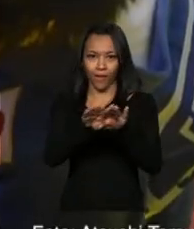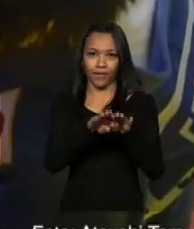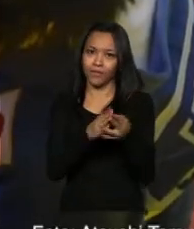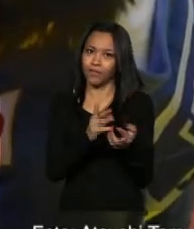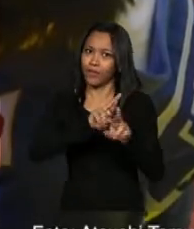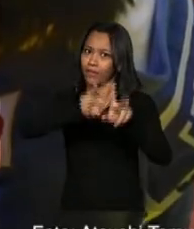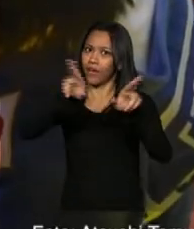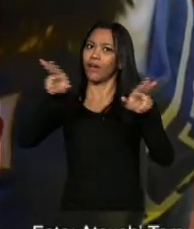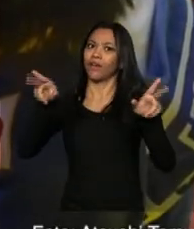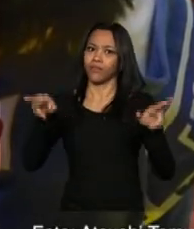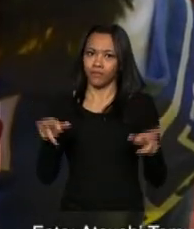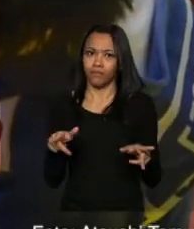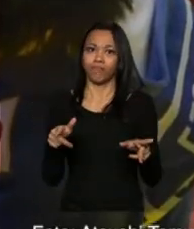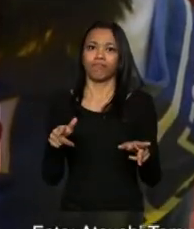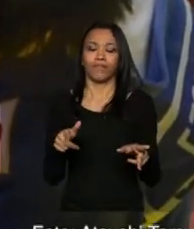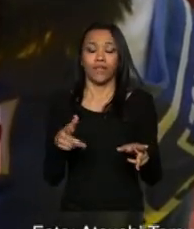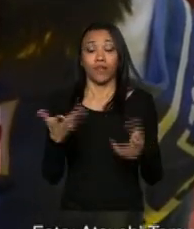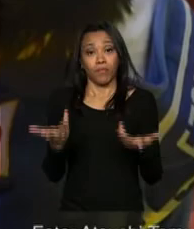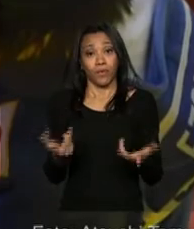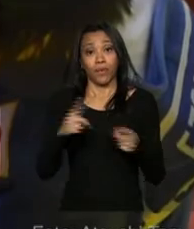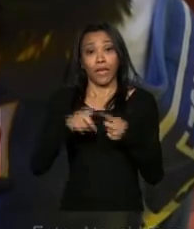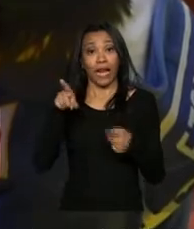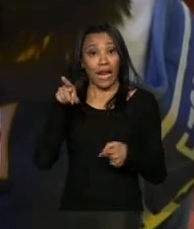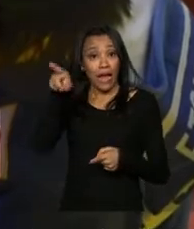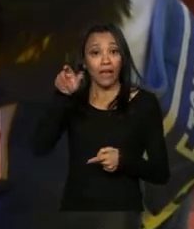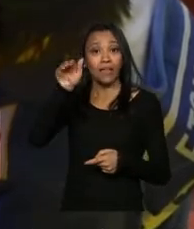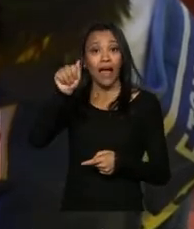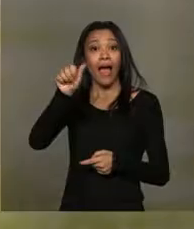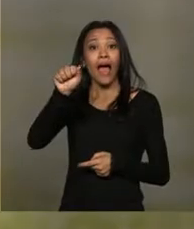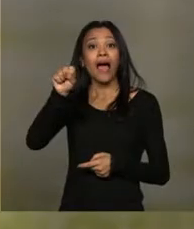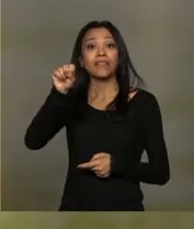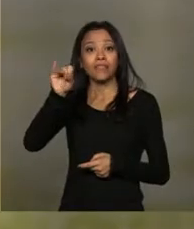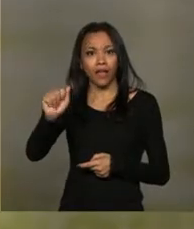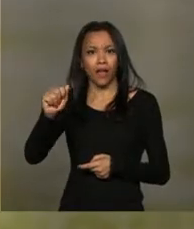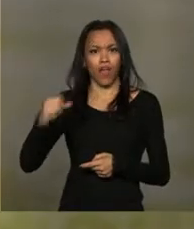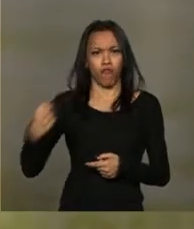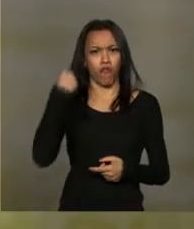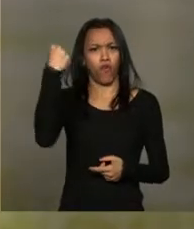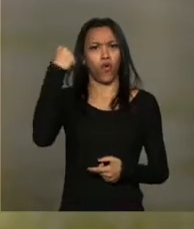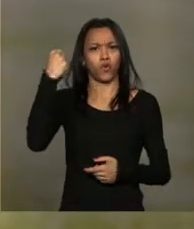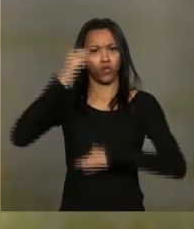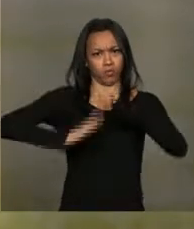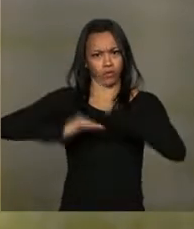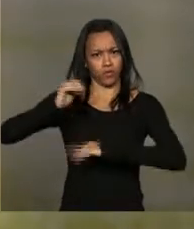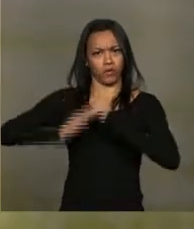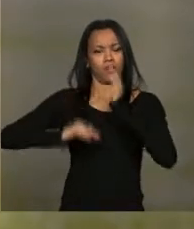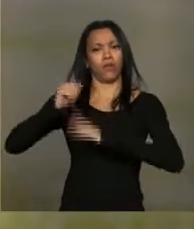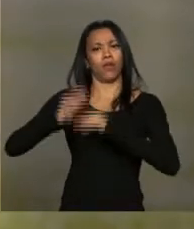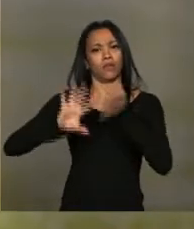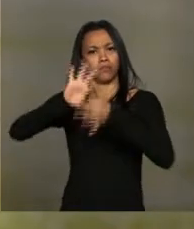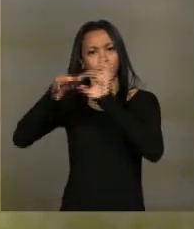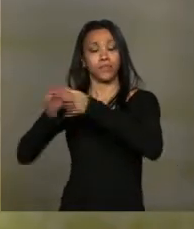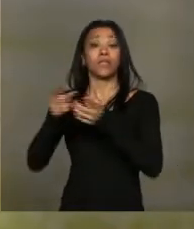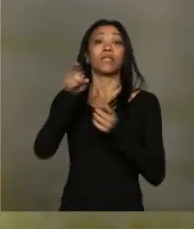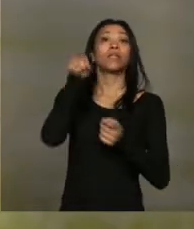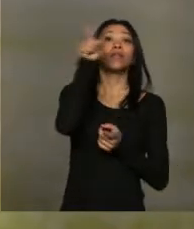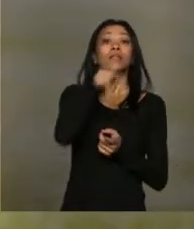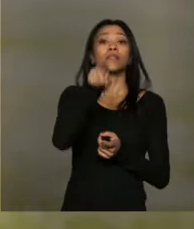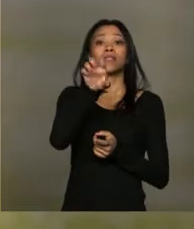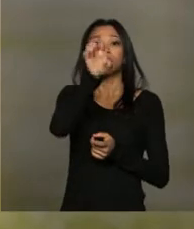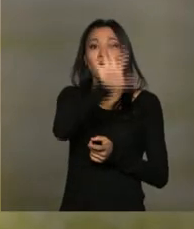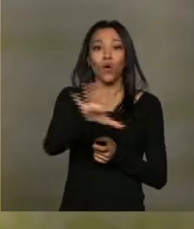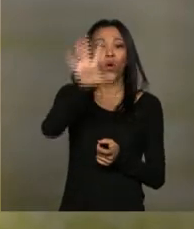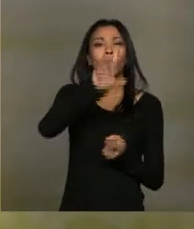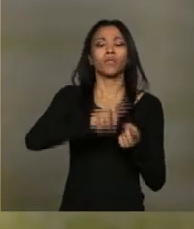atleta, porque a parte da Ásia é muito forte. E a Europa, na minha categoria, tem